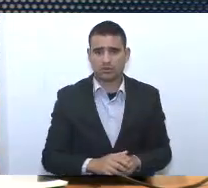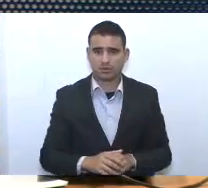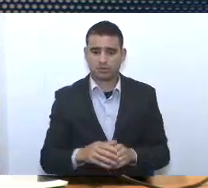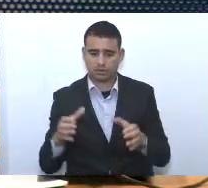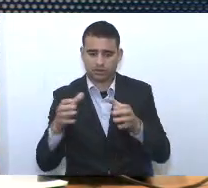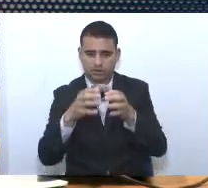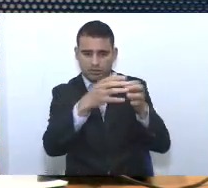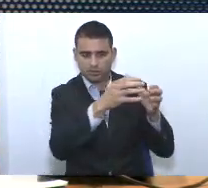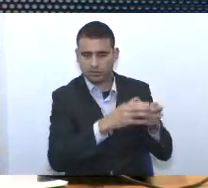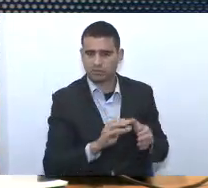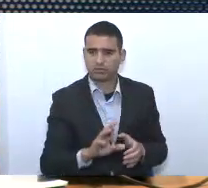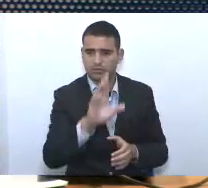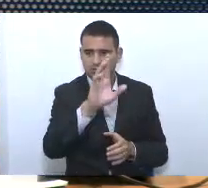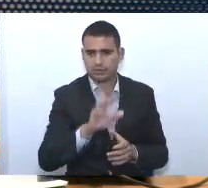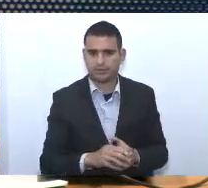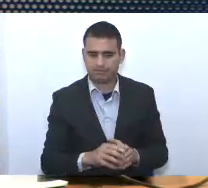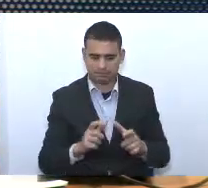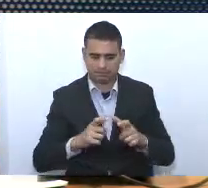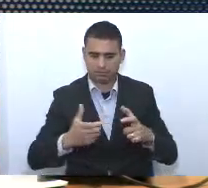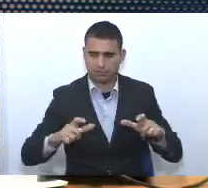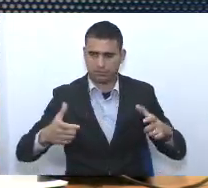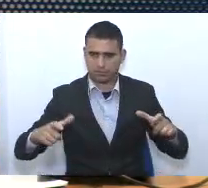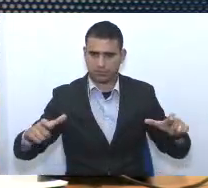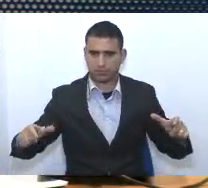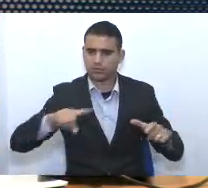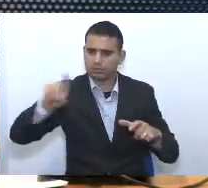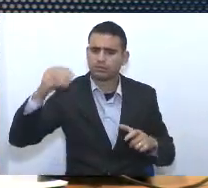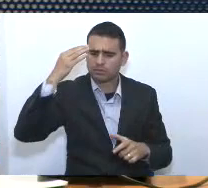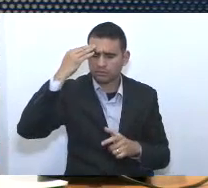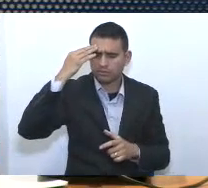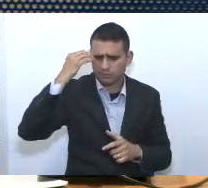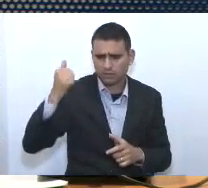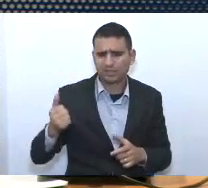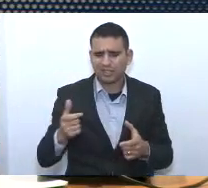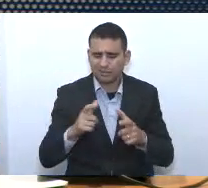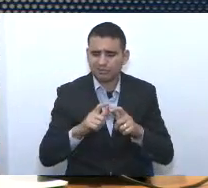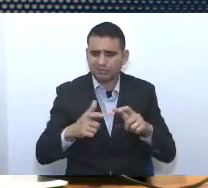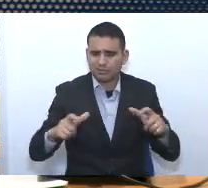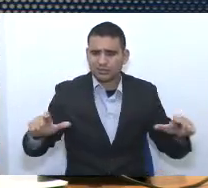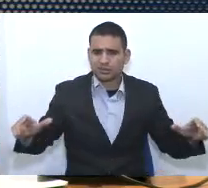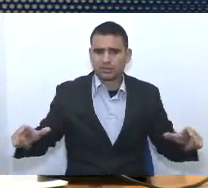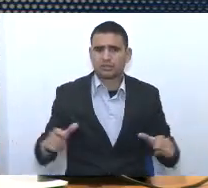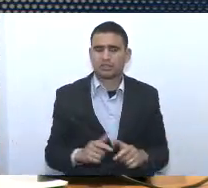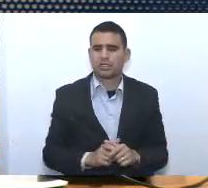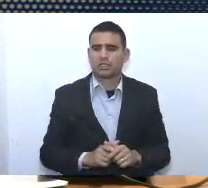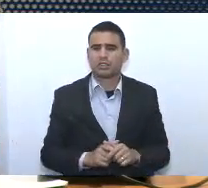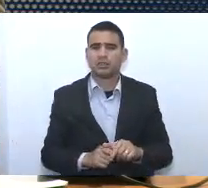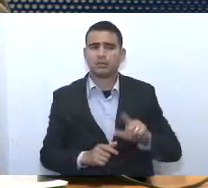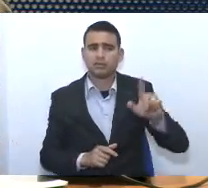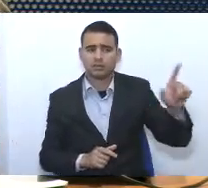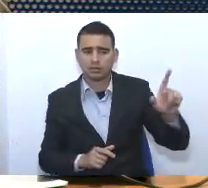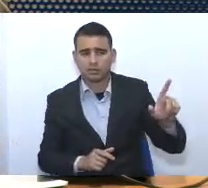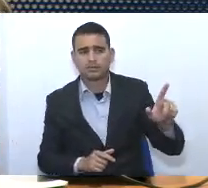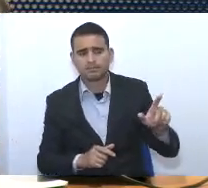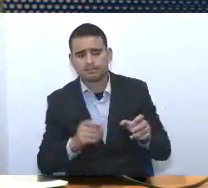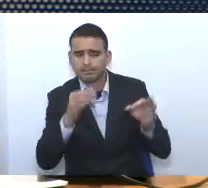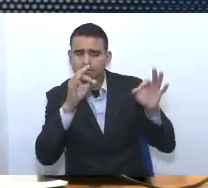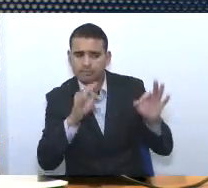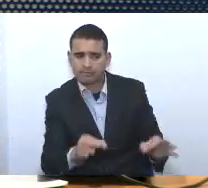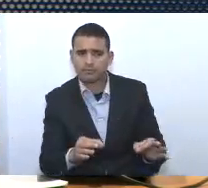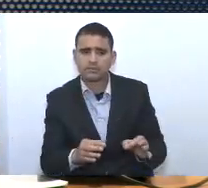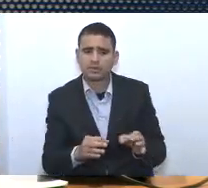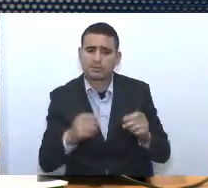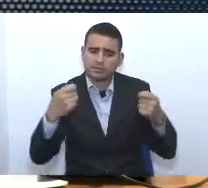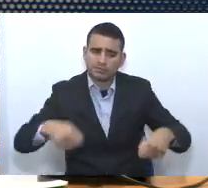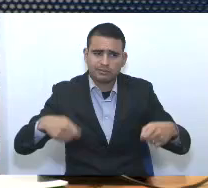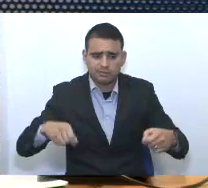crescendo e nós entendemos isso. É pertinente a sua colocação de uma área específica ou uma divisão,